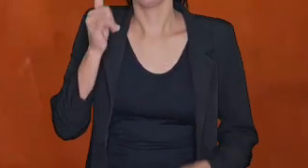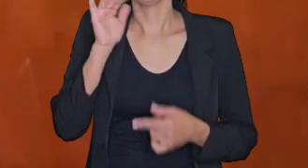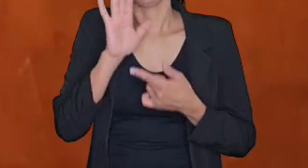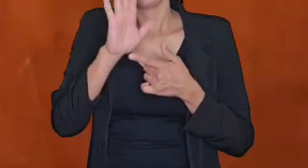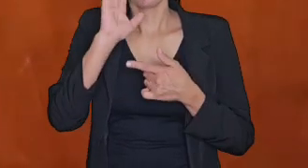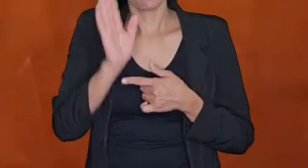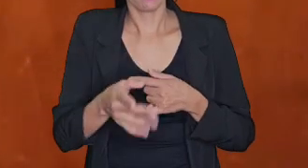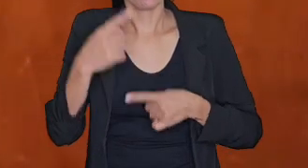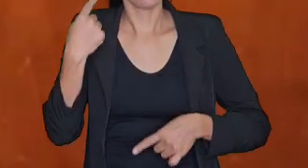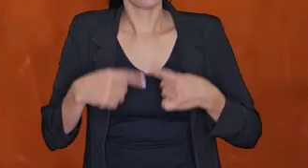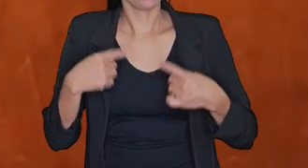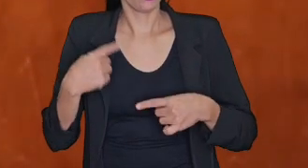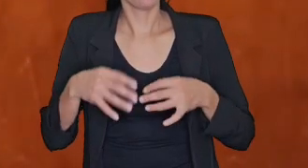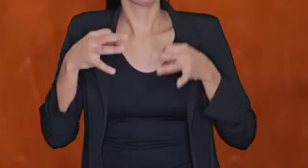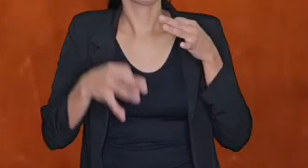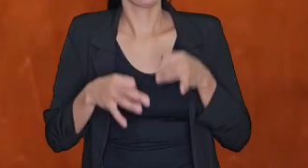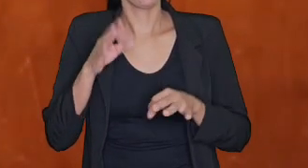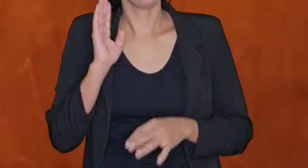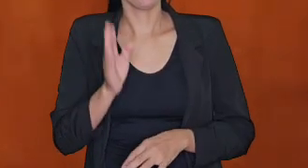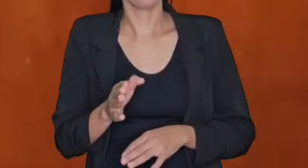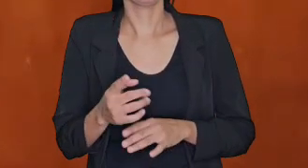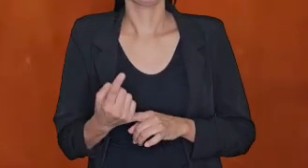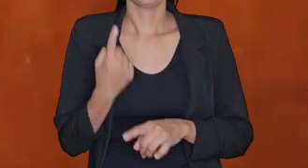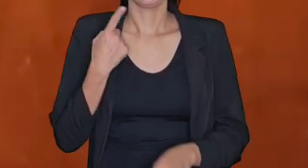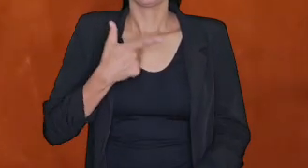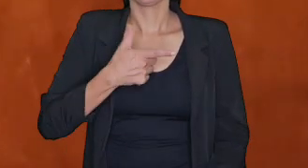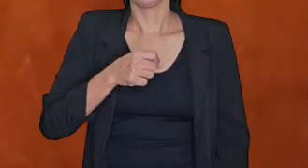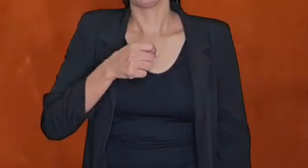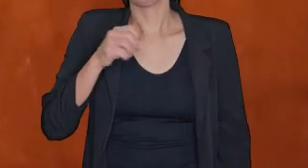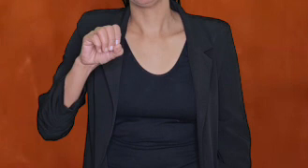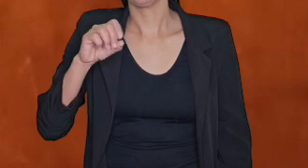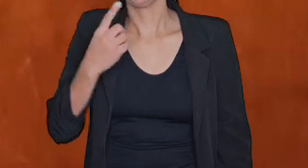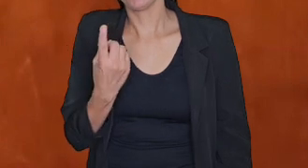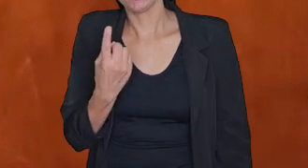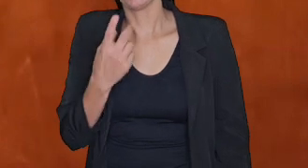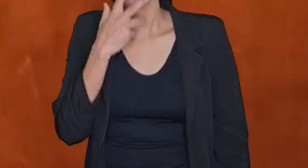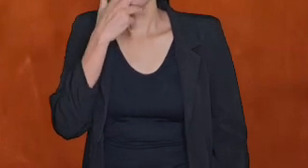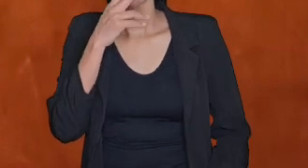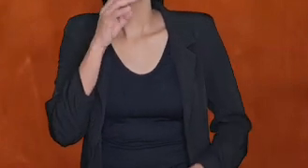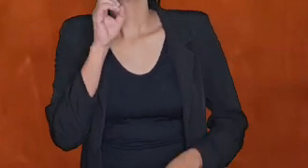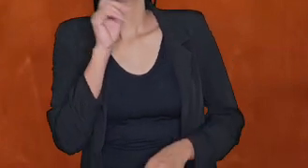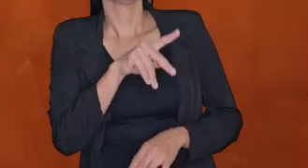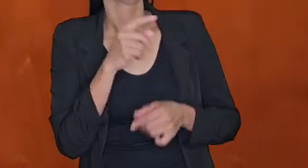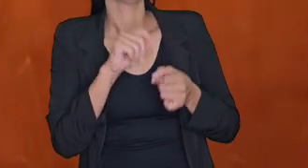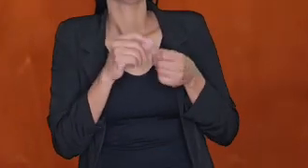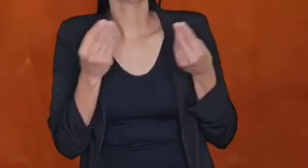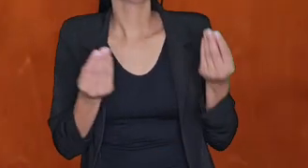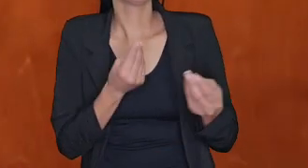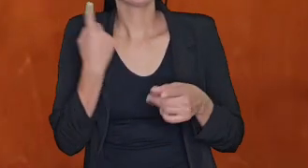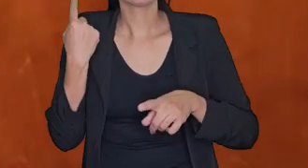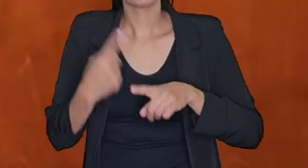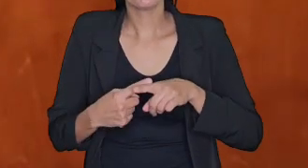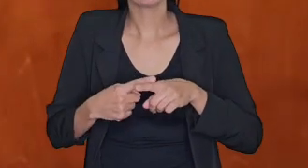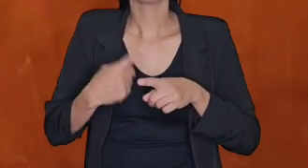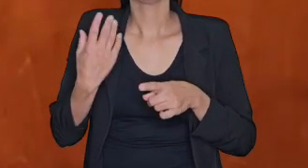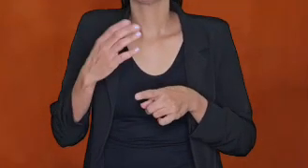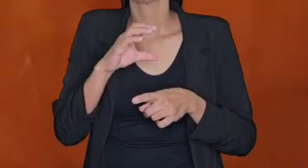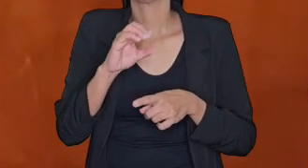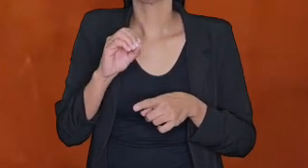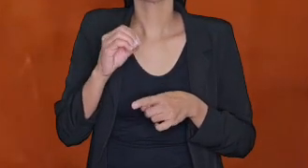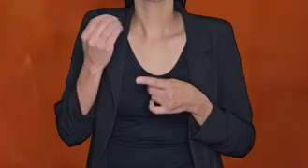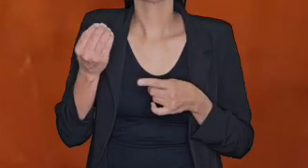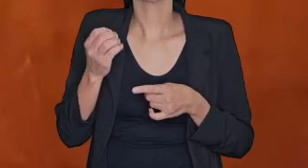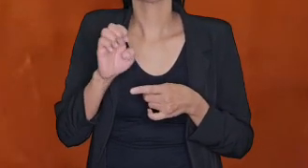de ineficácia. O STJ já há um bom tempo, acho que é 2001 esse precedente. Desculpa. Hércules, tá bom. O